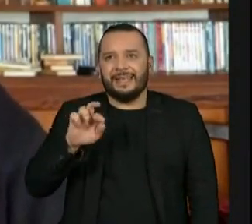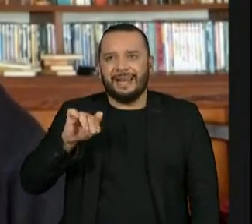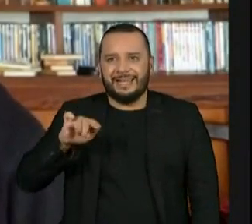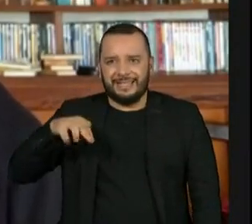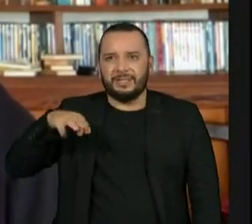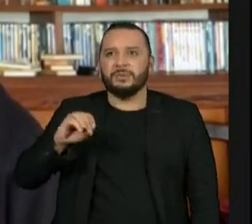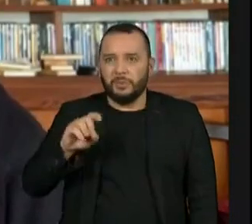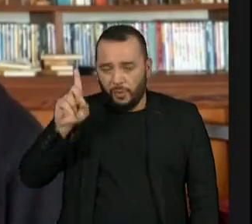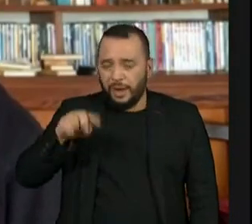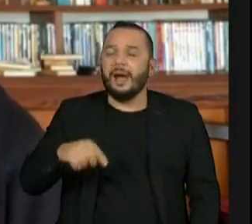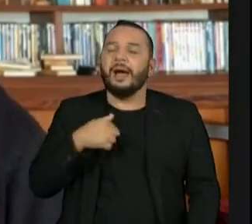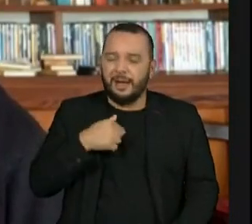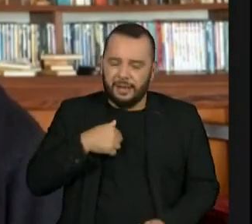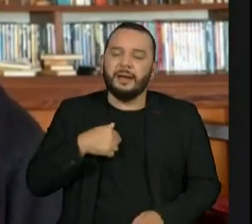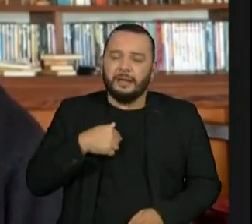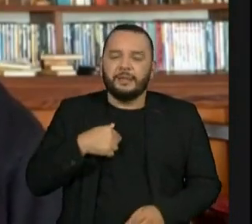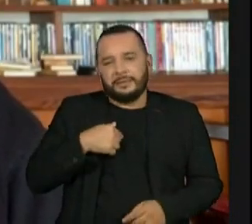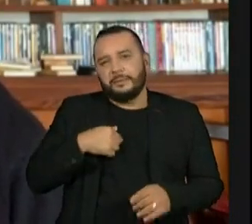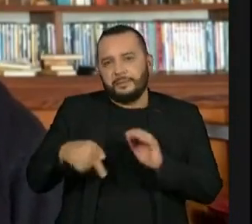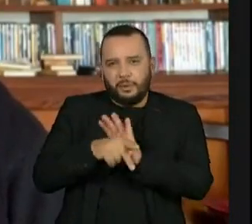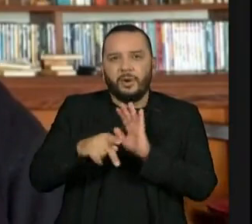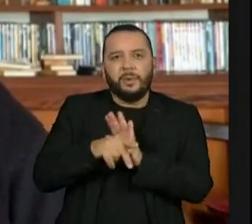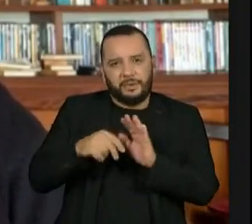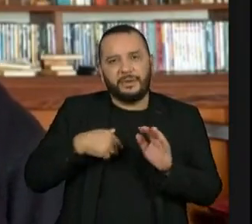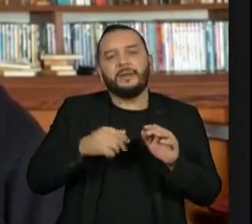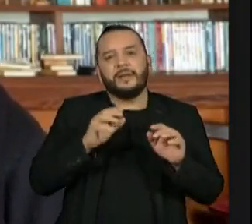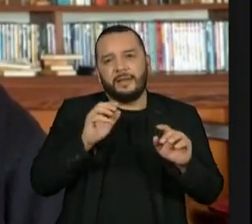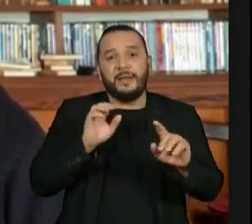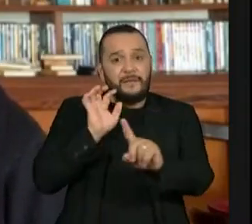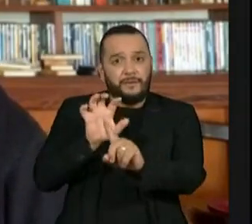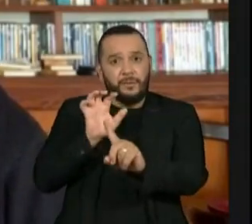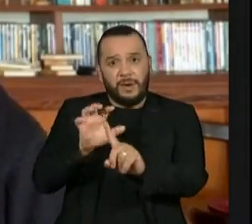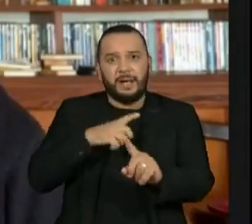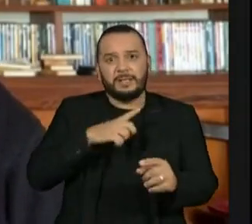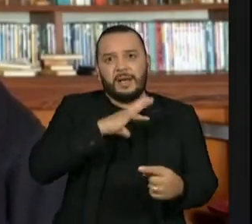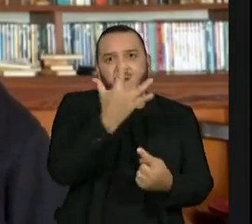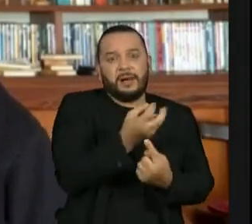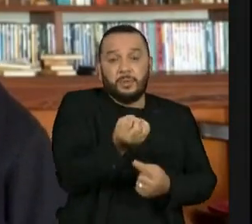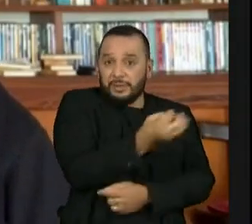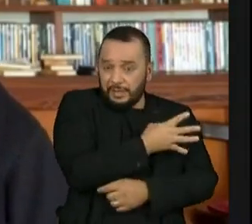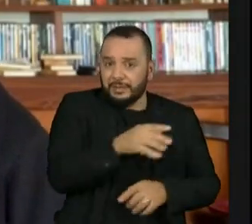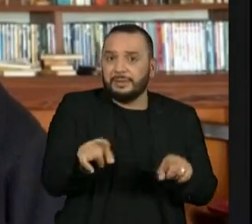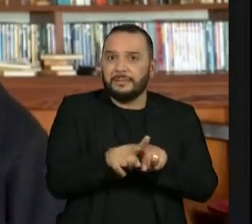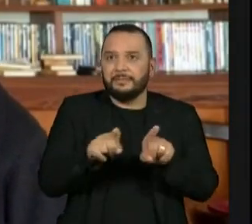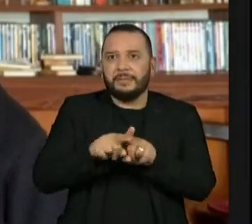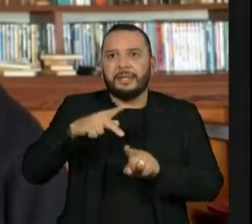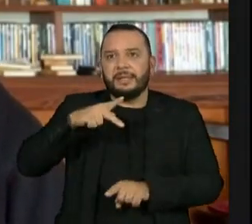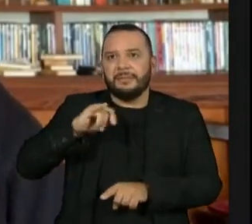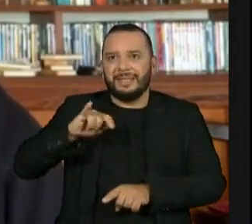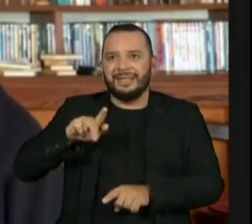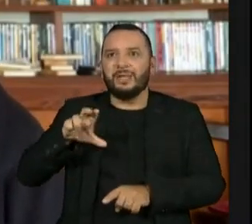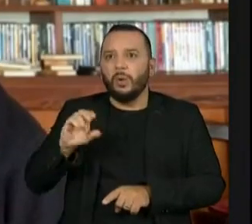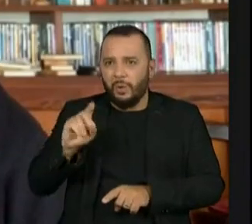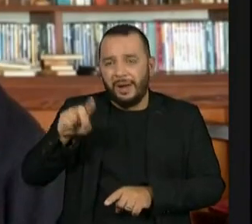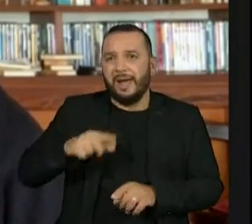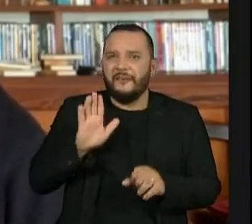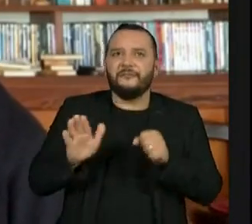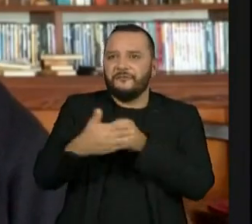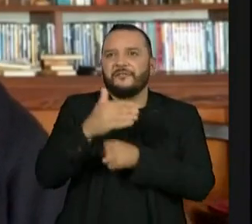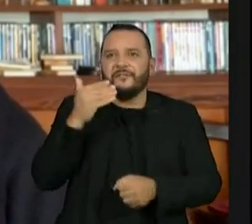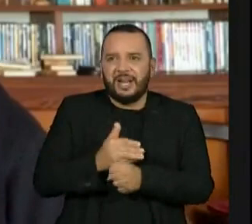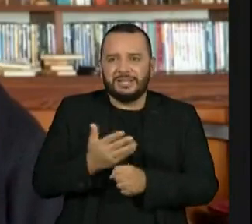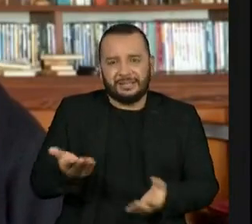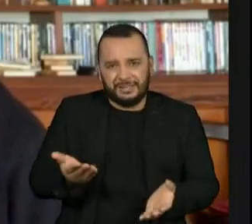o fascista brasileiro por excelência, foi uma descoberta do Menotti Del Picchia, foi redator do Correio